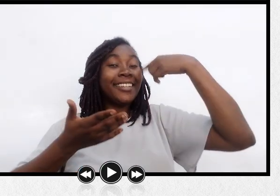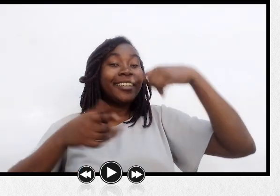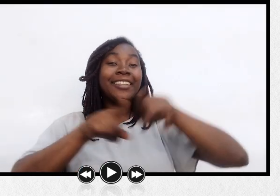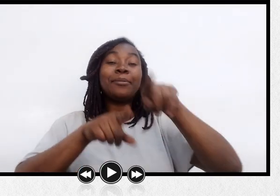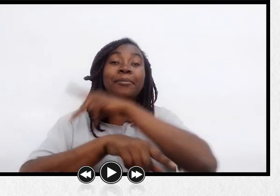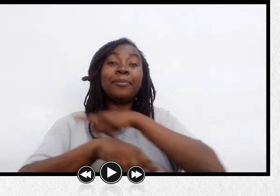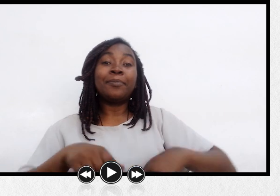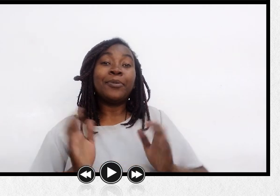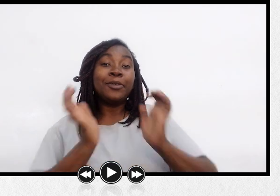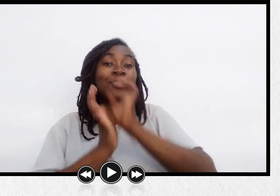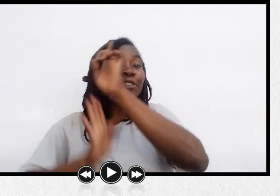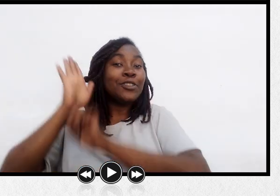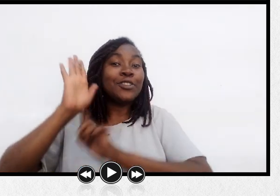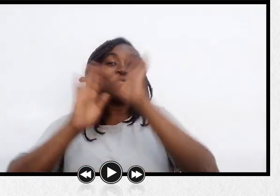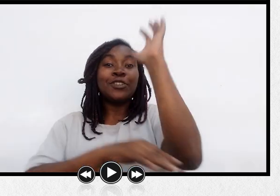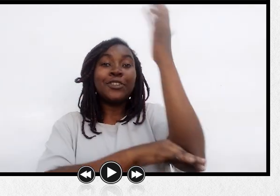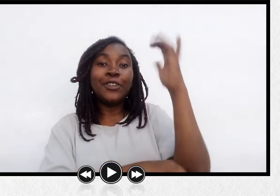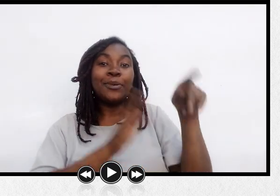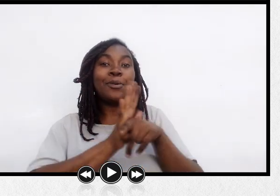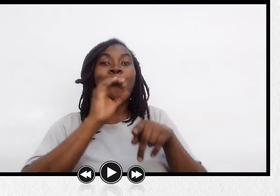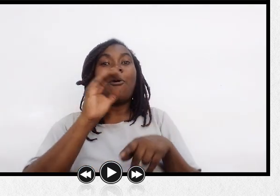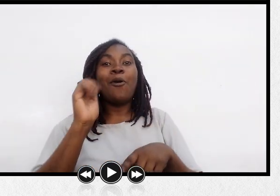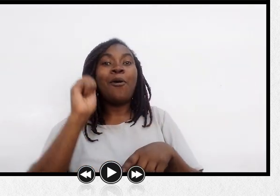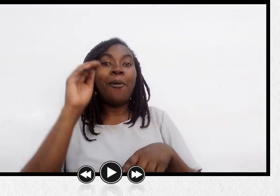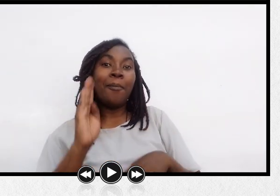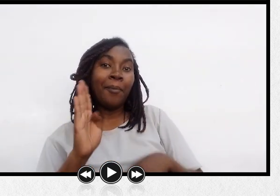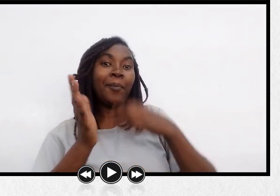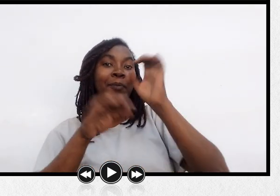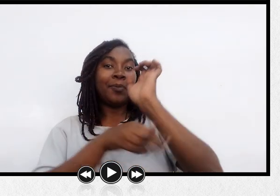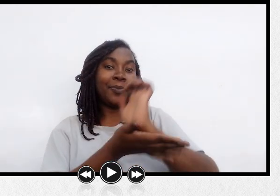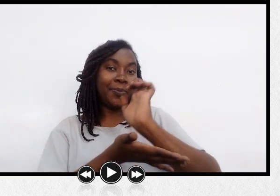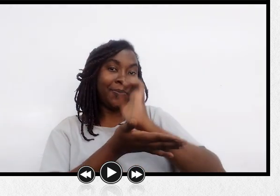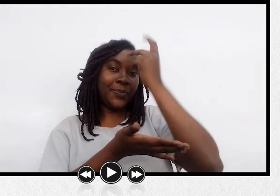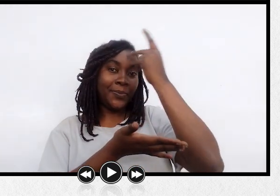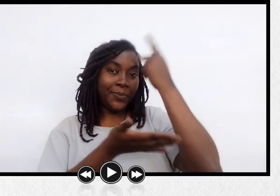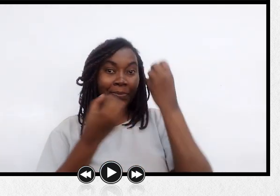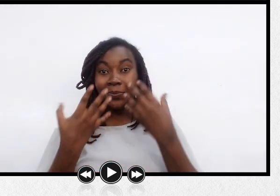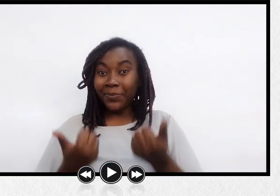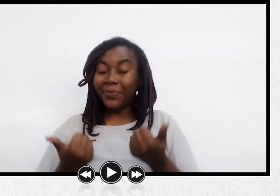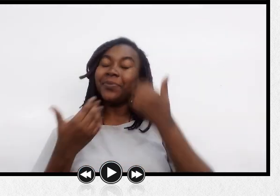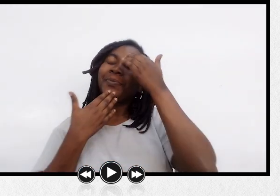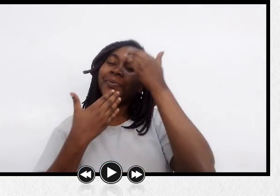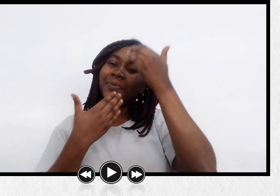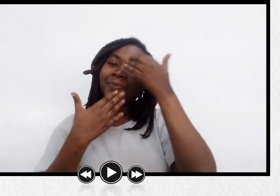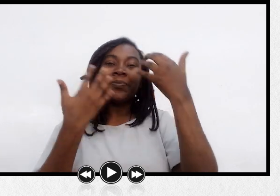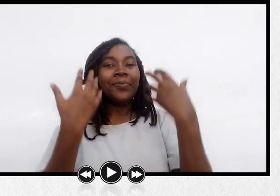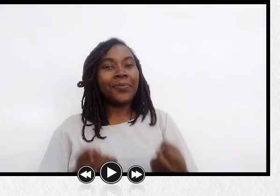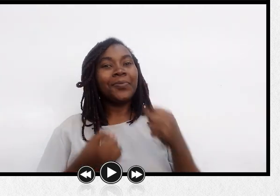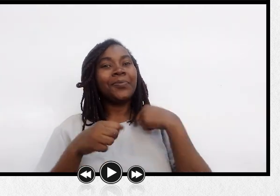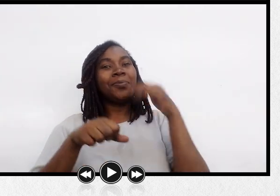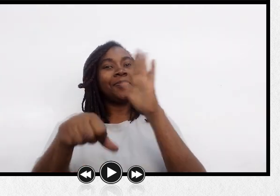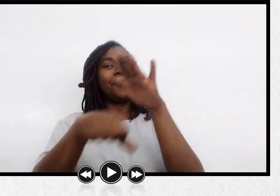presidente da Comissão de Direito Ambiental da OAB de Votorantim, no Estado de São Paulo. Então, Eleusa, muito obrigado por atender o nosso